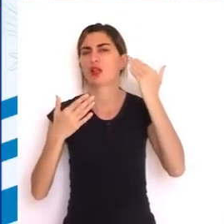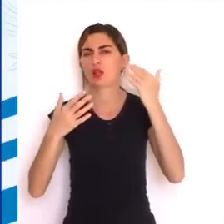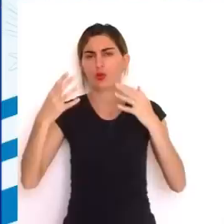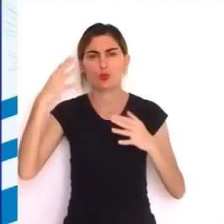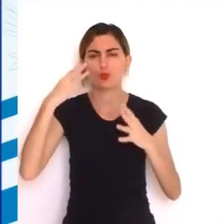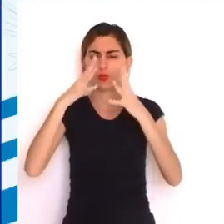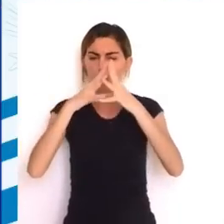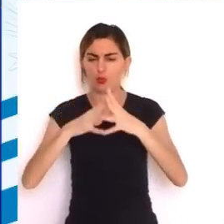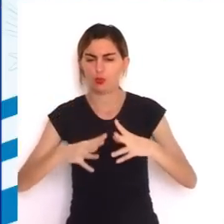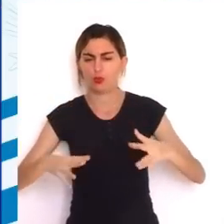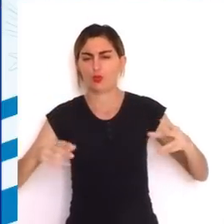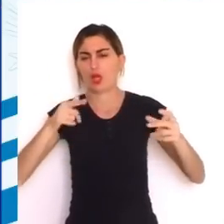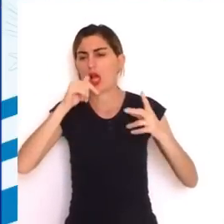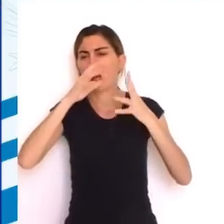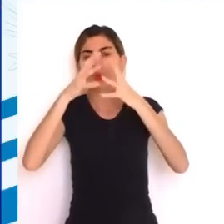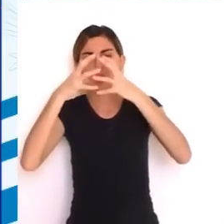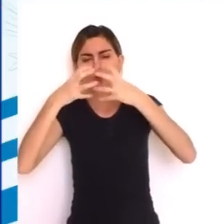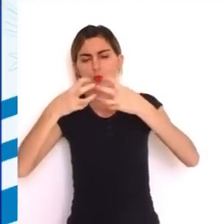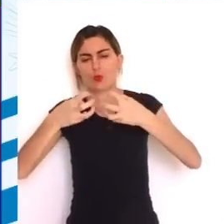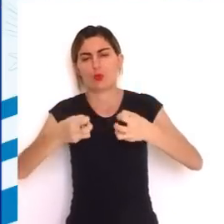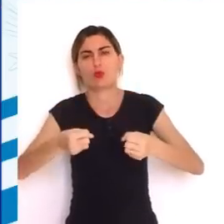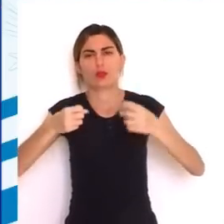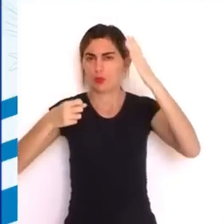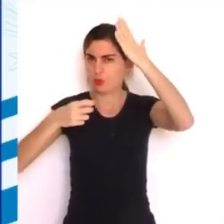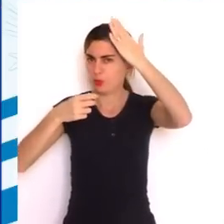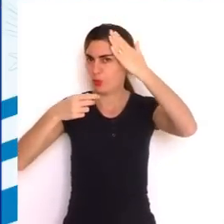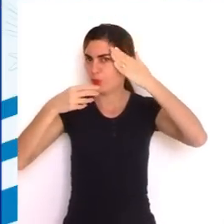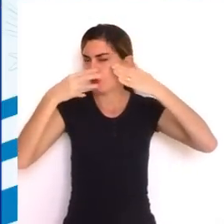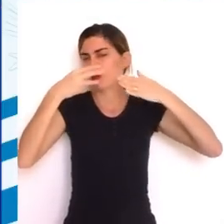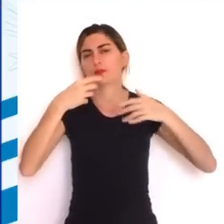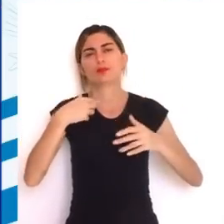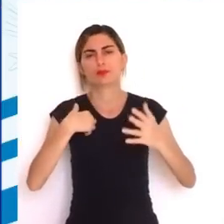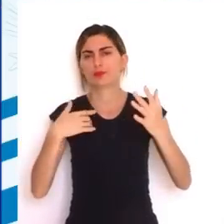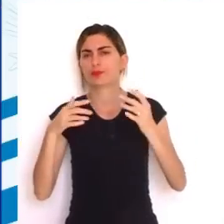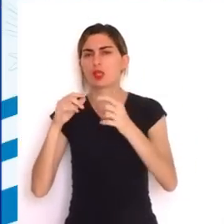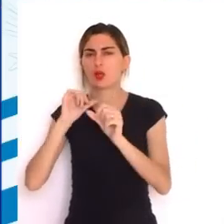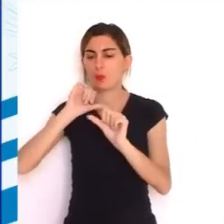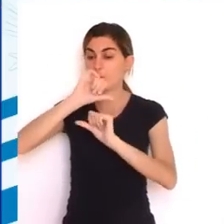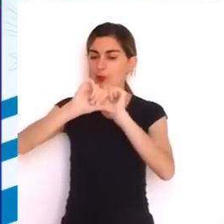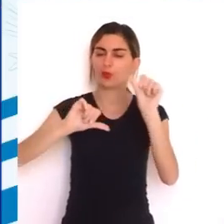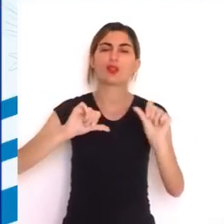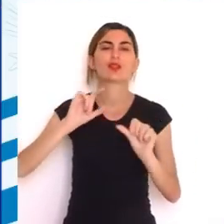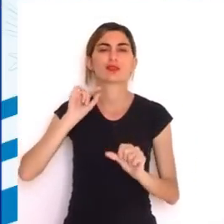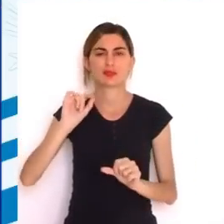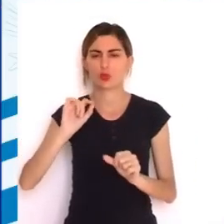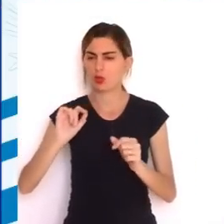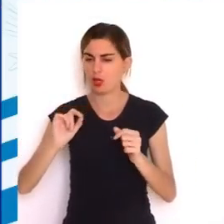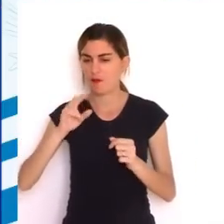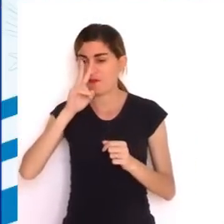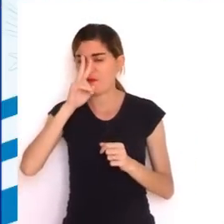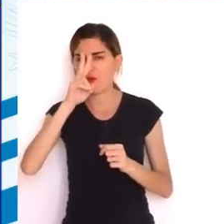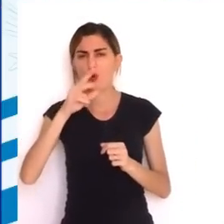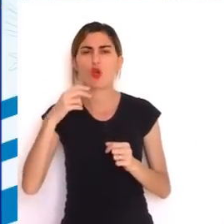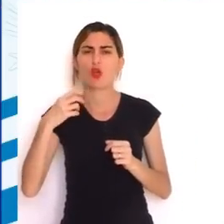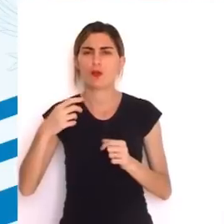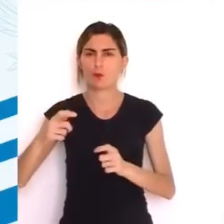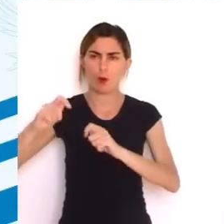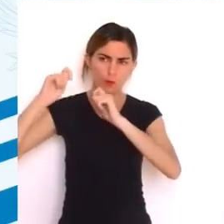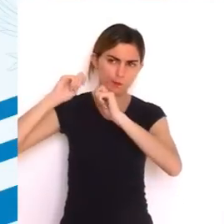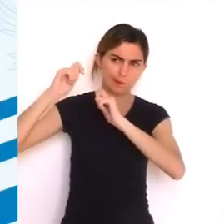ele evapore, ele seque. Então, essa convecção é uma convecção que ela é